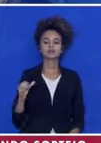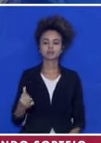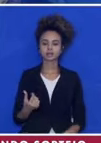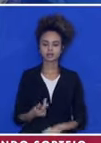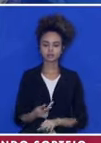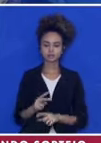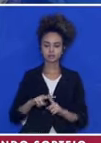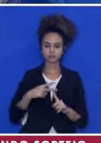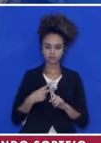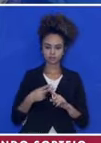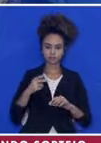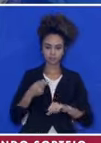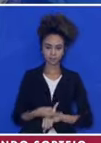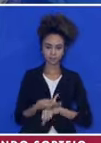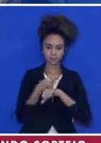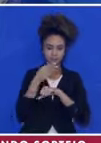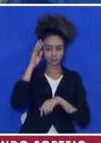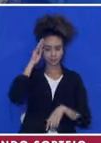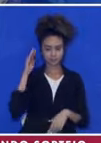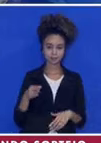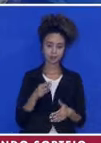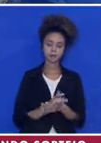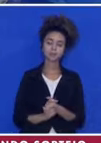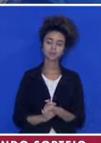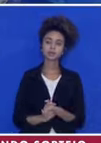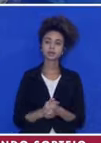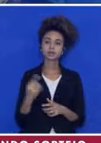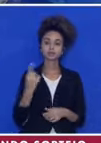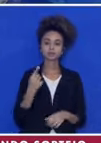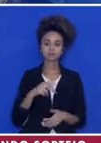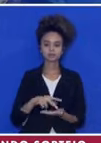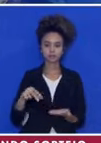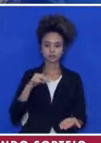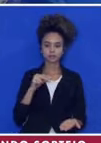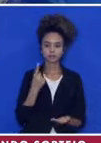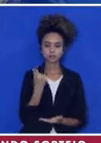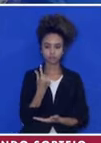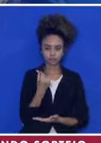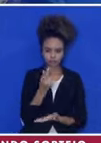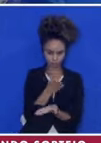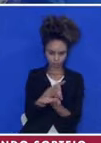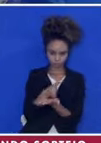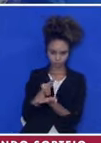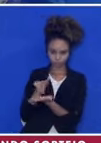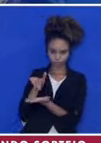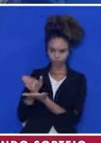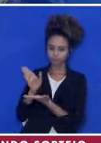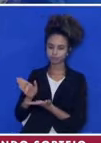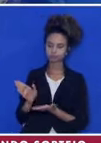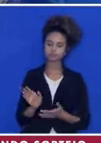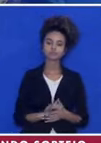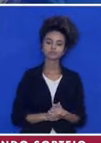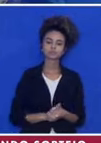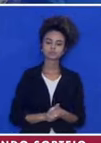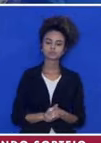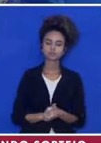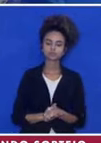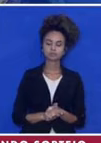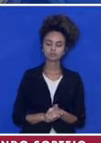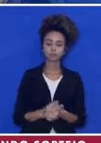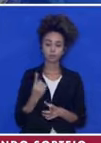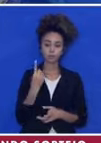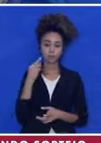2206 da dupla cena, com o prêmio principal no primeiro sorteio. O valor que será dividido entre os acertadores das 6